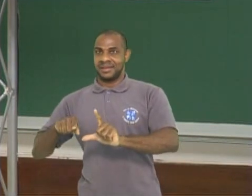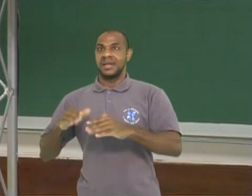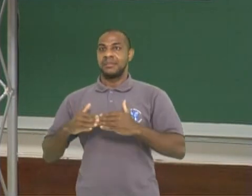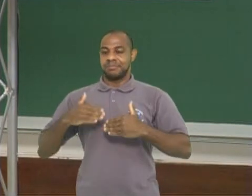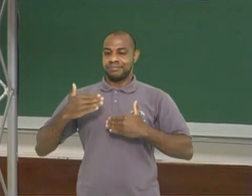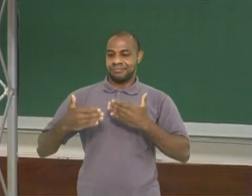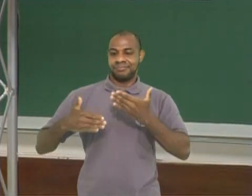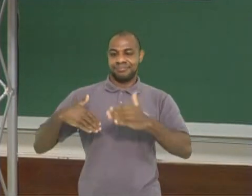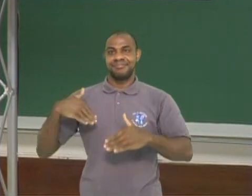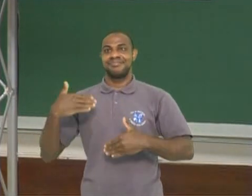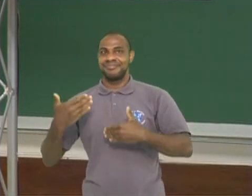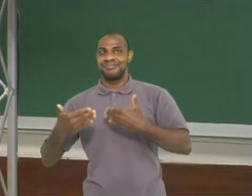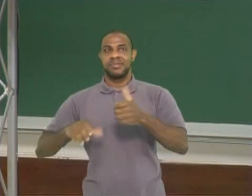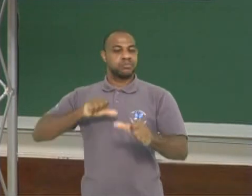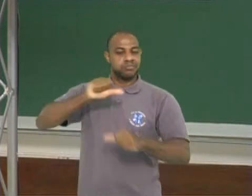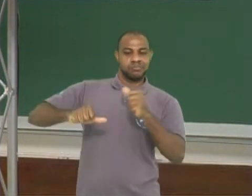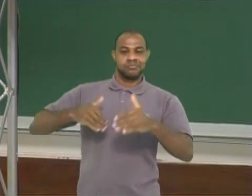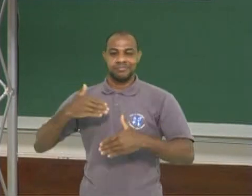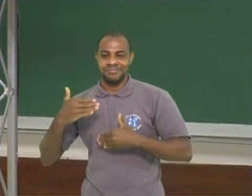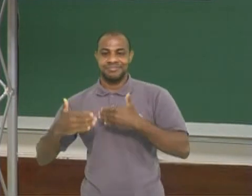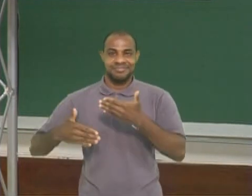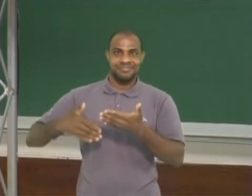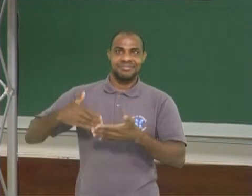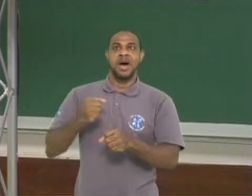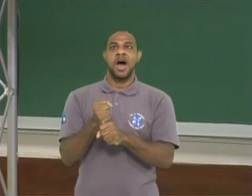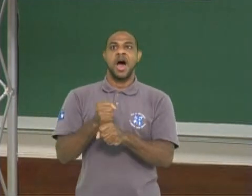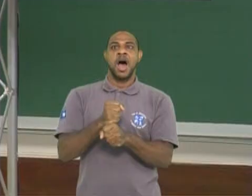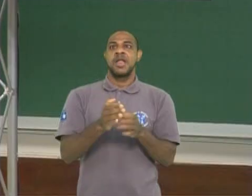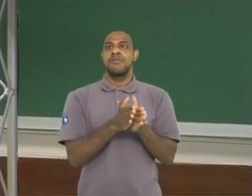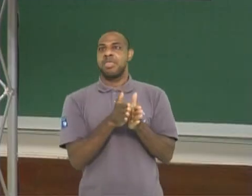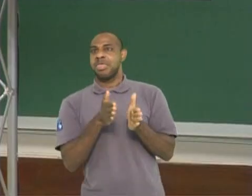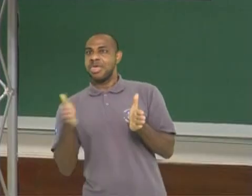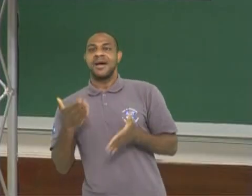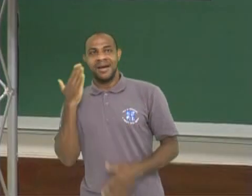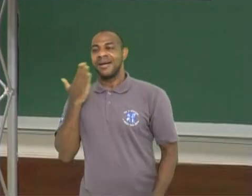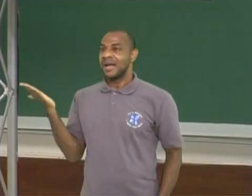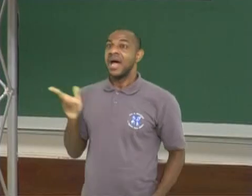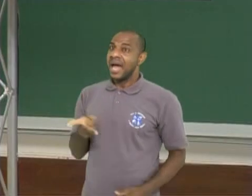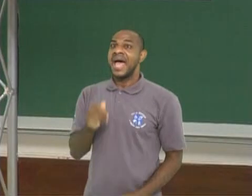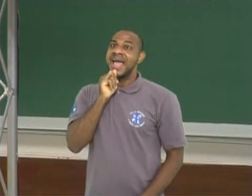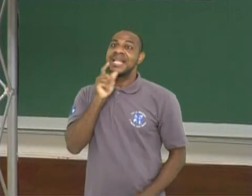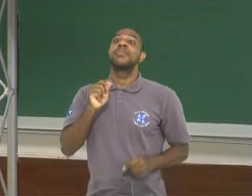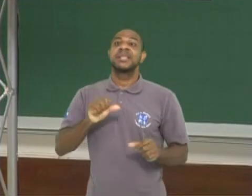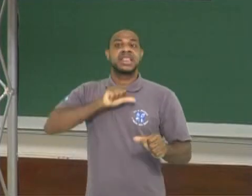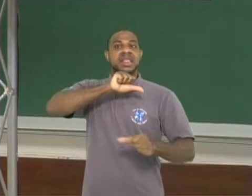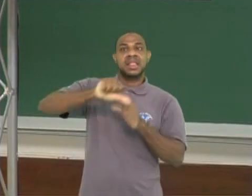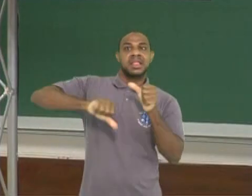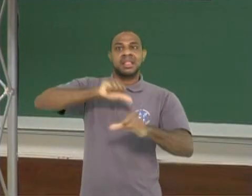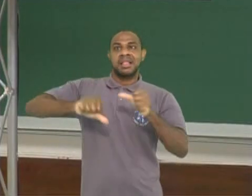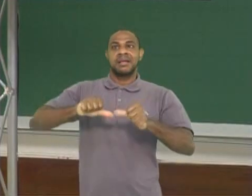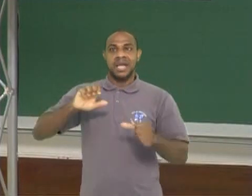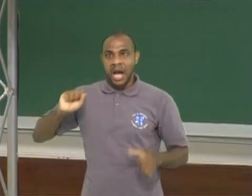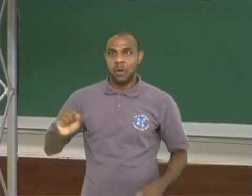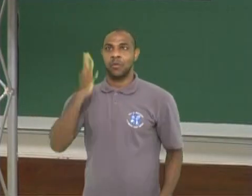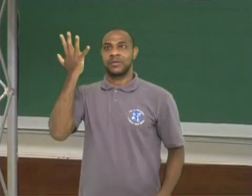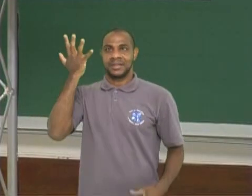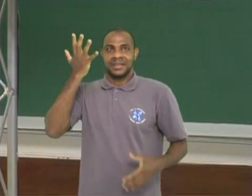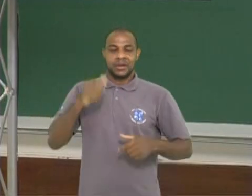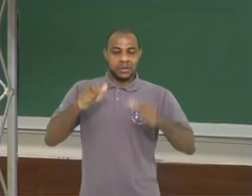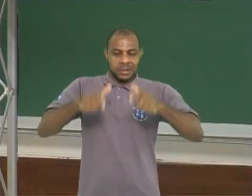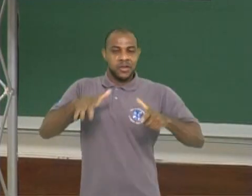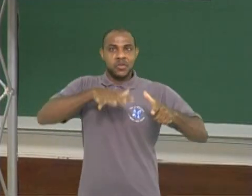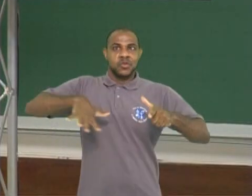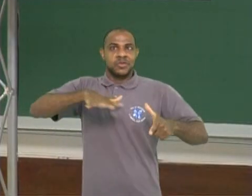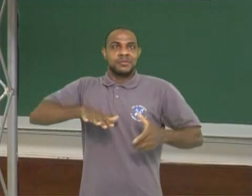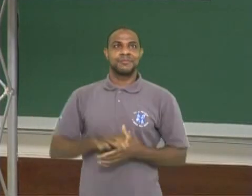longo do tempo, ao longo dos anos. Então, é um exemplo de transformações que vem acontecendo no